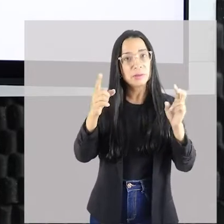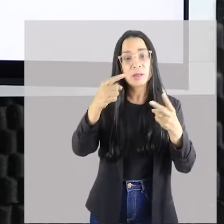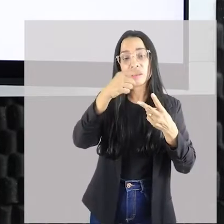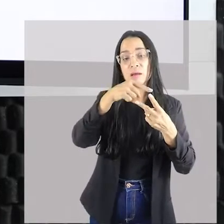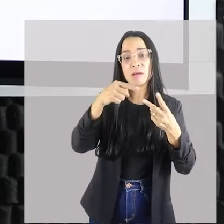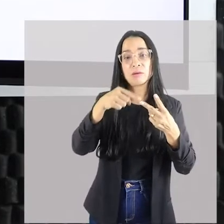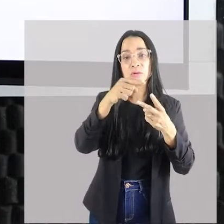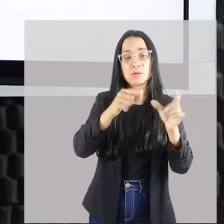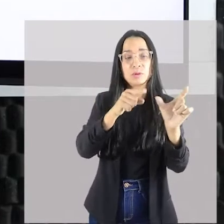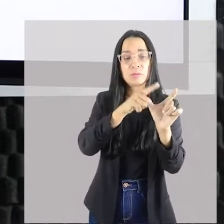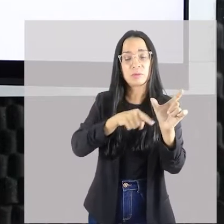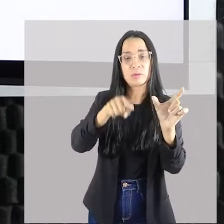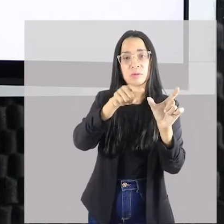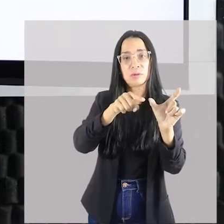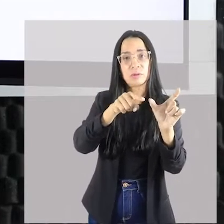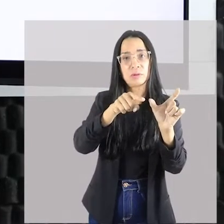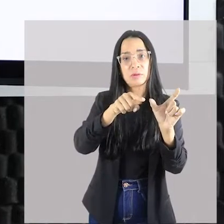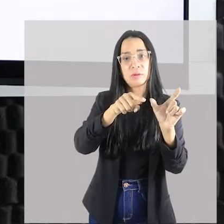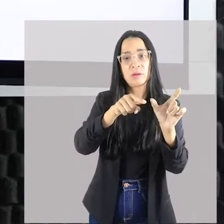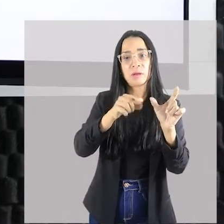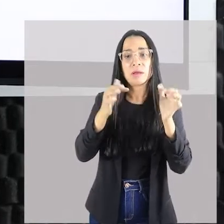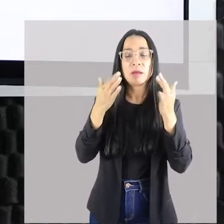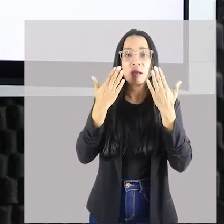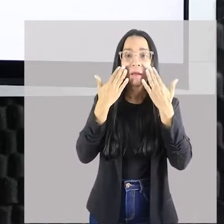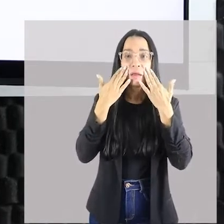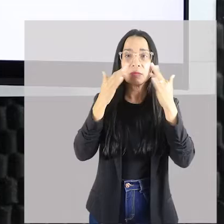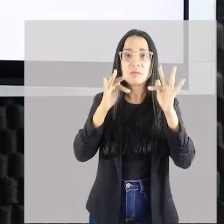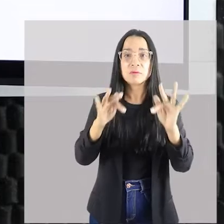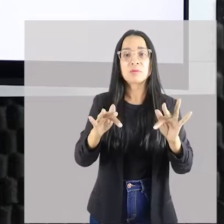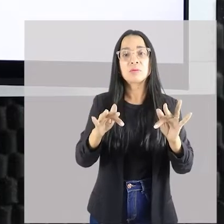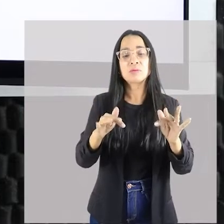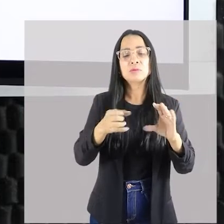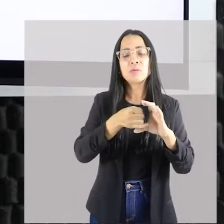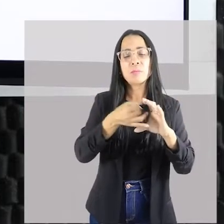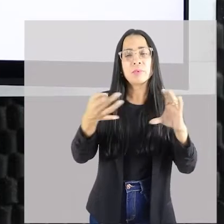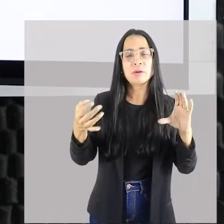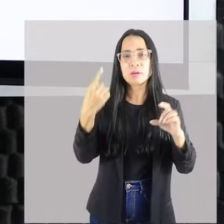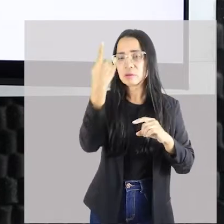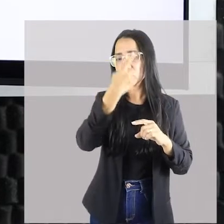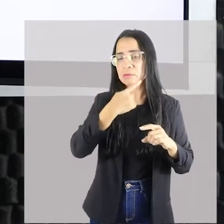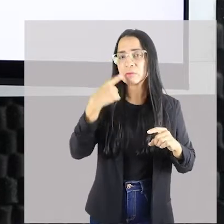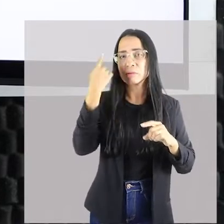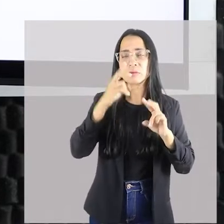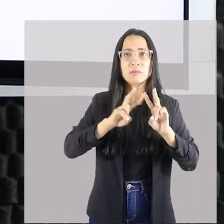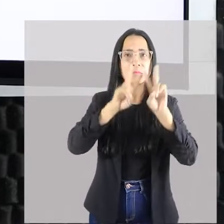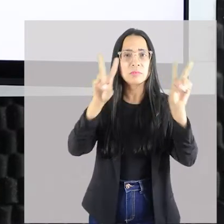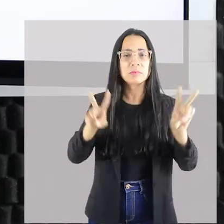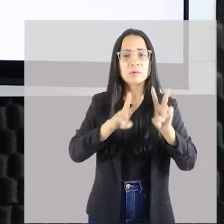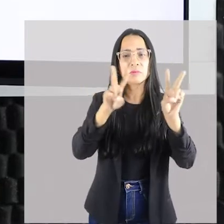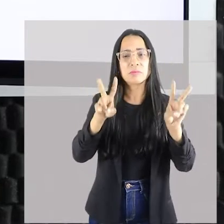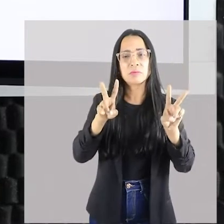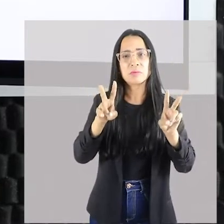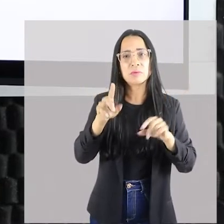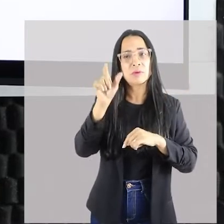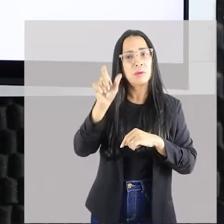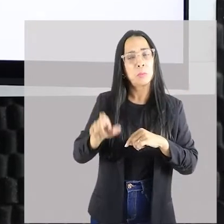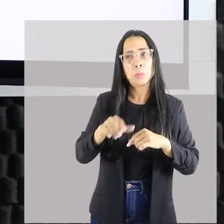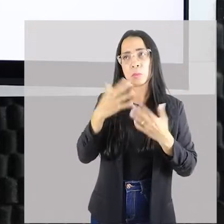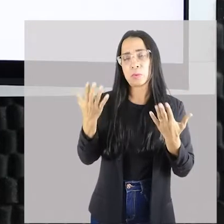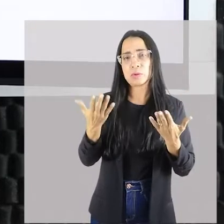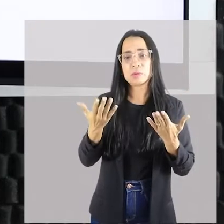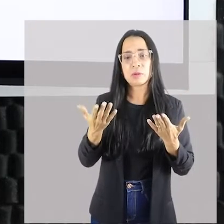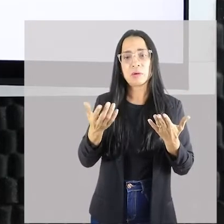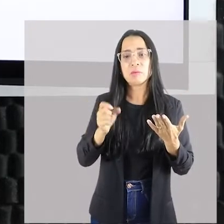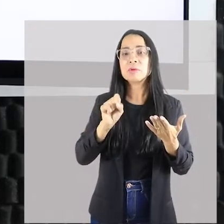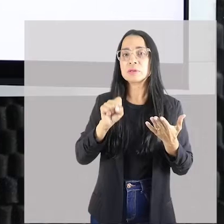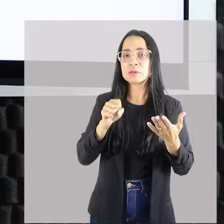termos. Fenótipo, gente, são basicamente as características visíveis, tá? Pra gente. Nem todas são, mas a